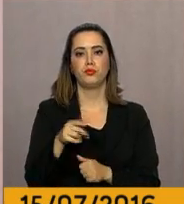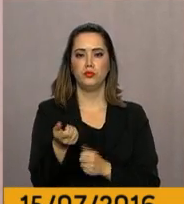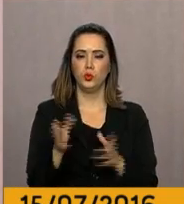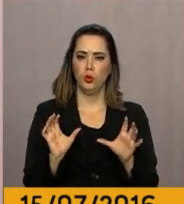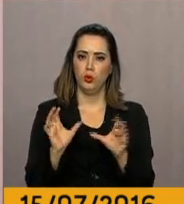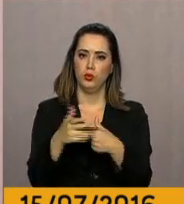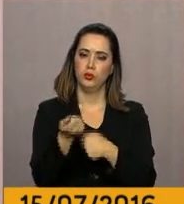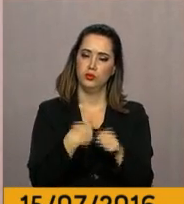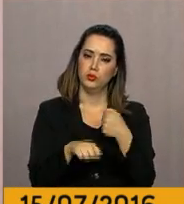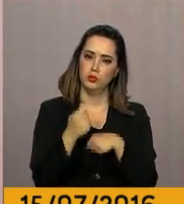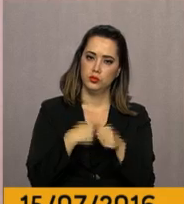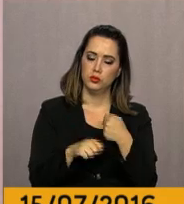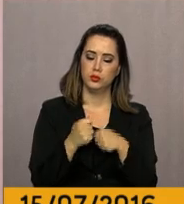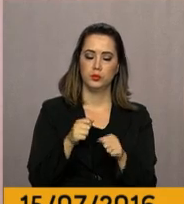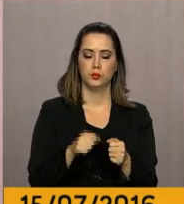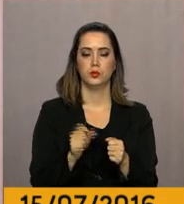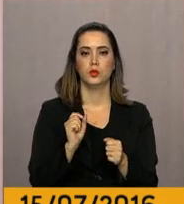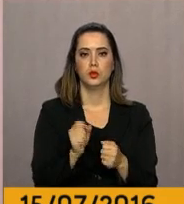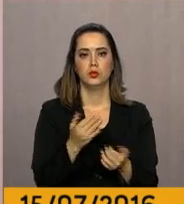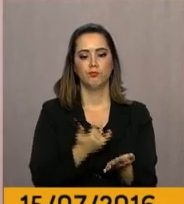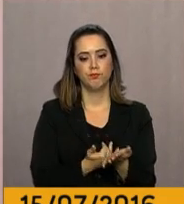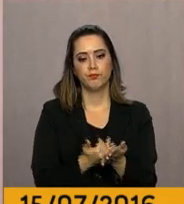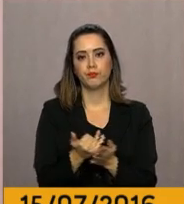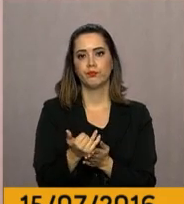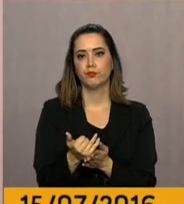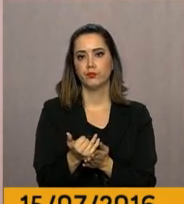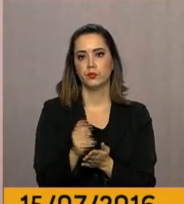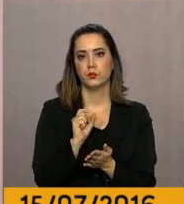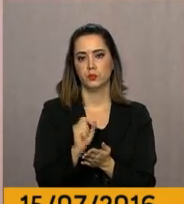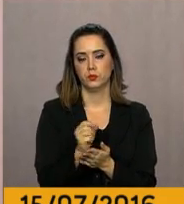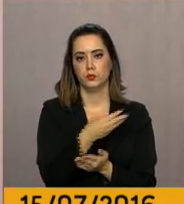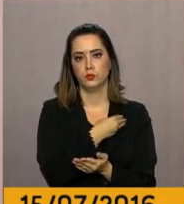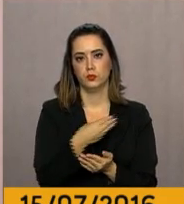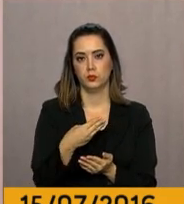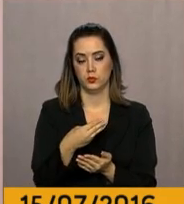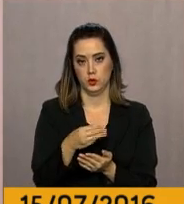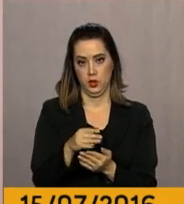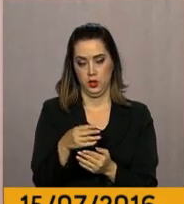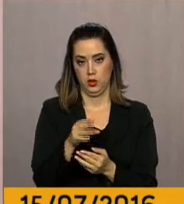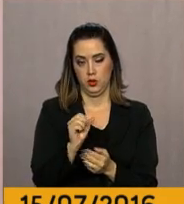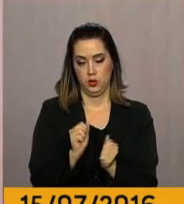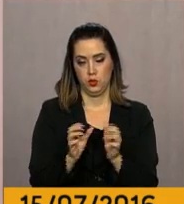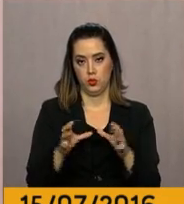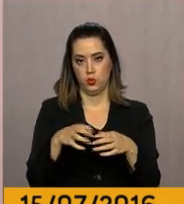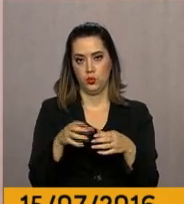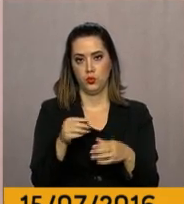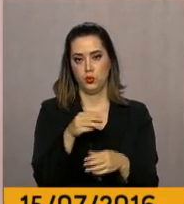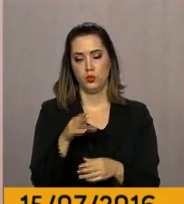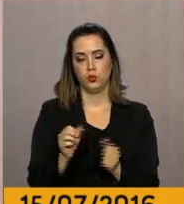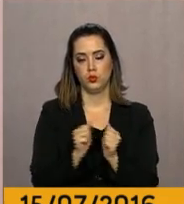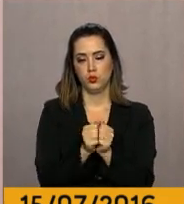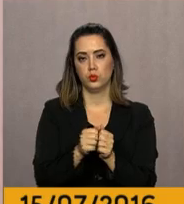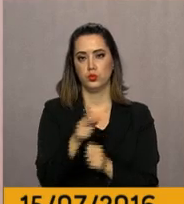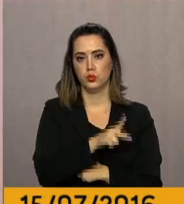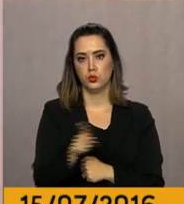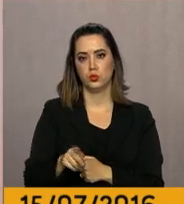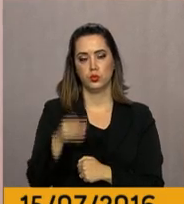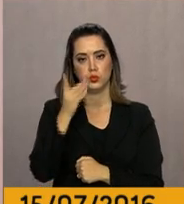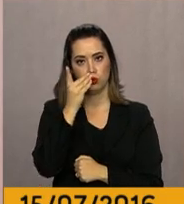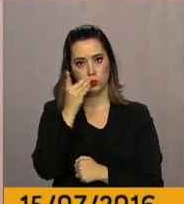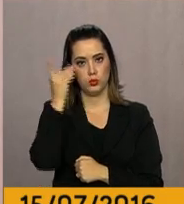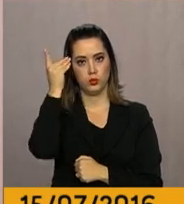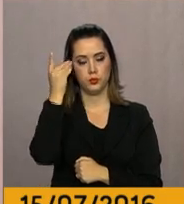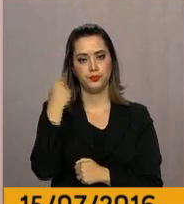econômica que acompanhava a presidente Dilma, e que logo no início da